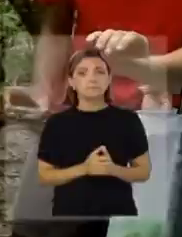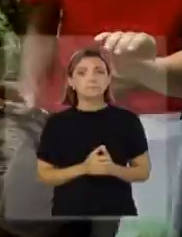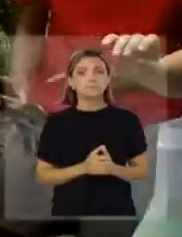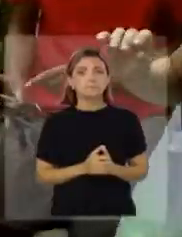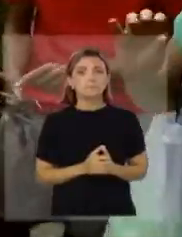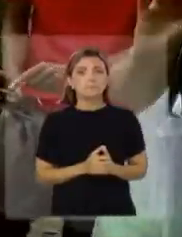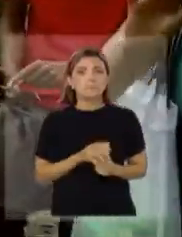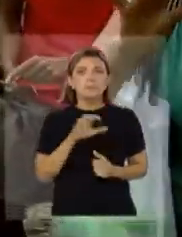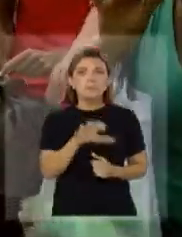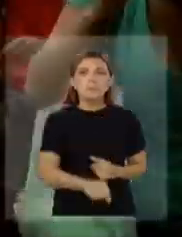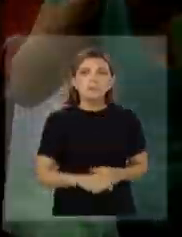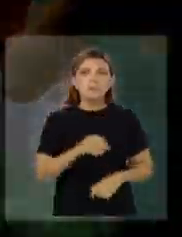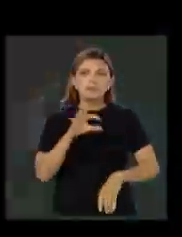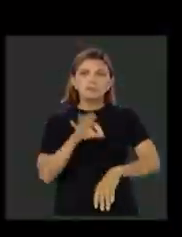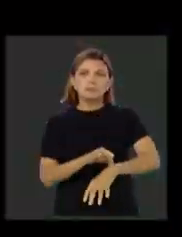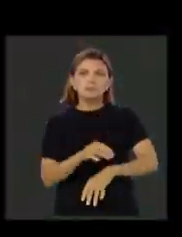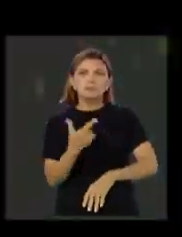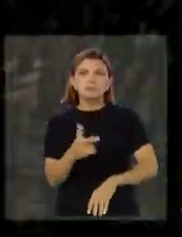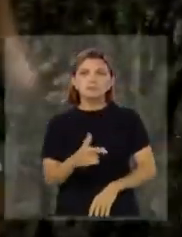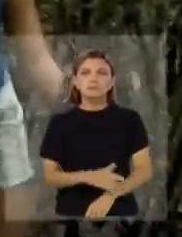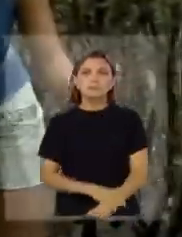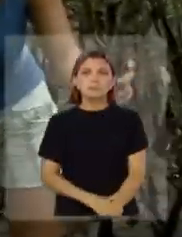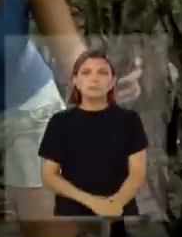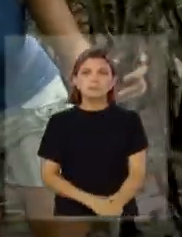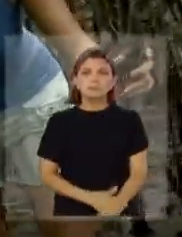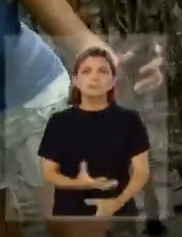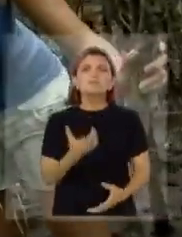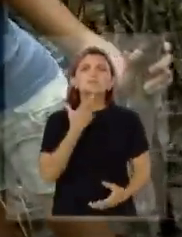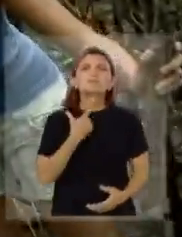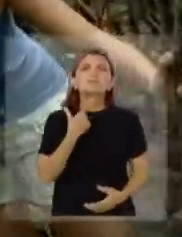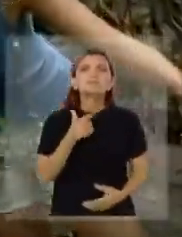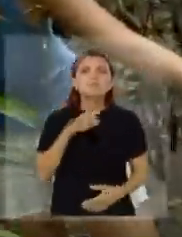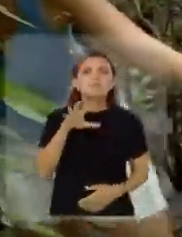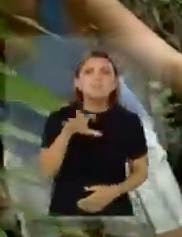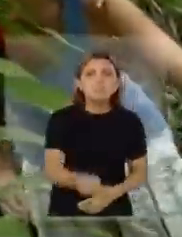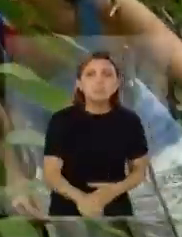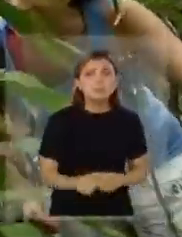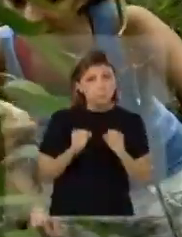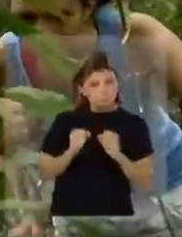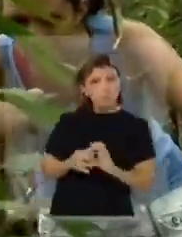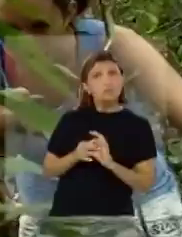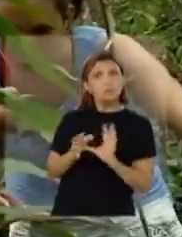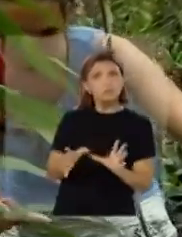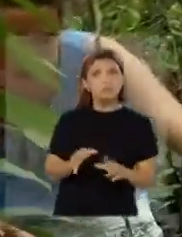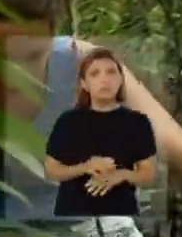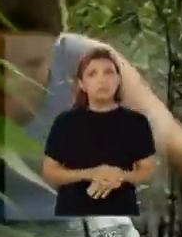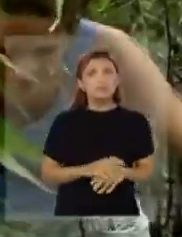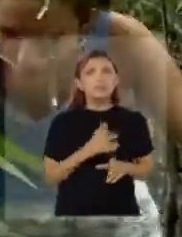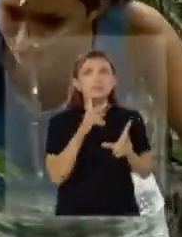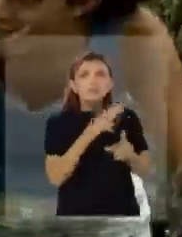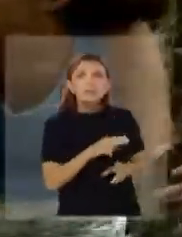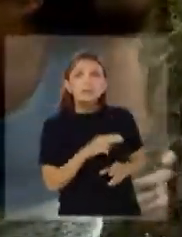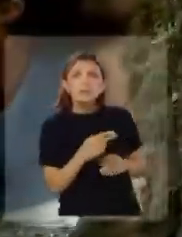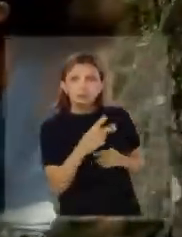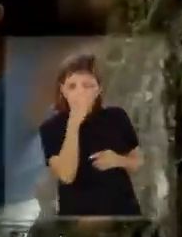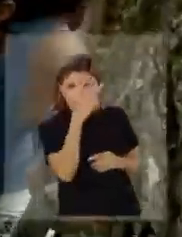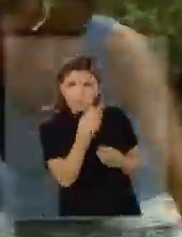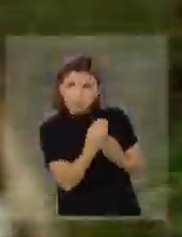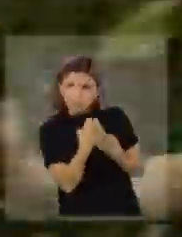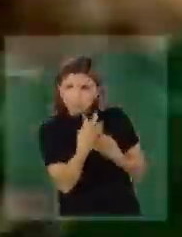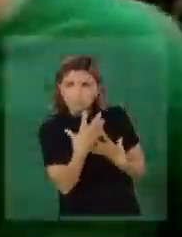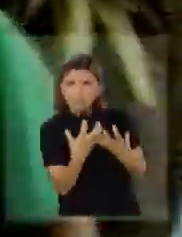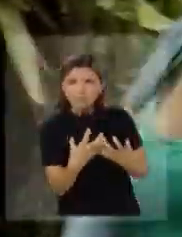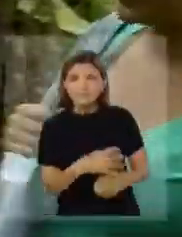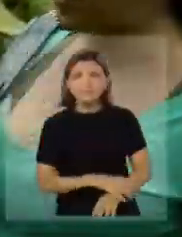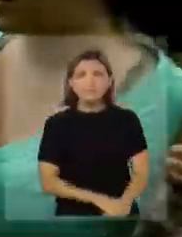Só sabe pegar com jeito que ele não morre. Marquinho, eu quero pegar um caranguejo também. Pode pegar, hein? Então. Não. Eu quero catar que nem você catou lá no buraco.